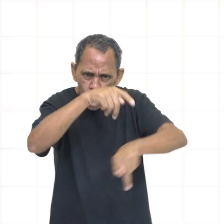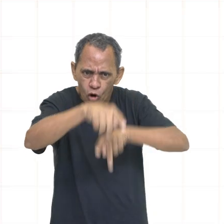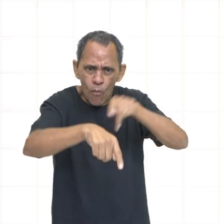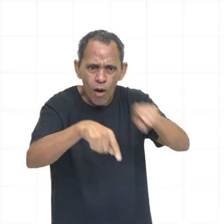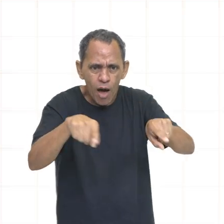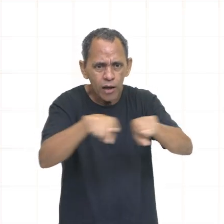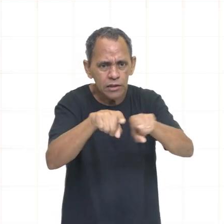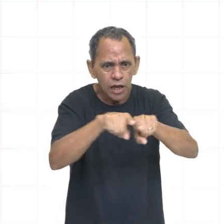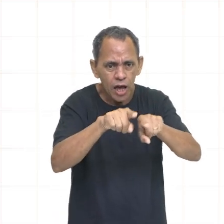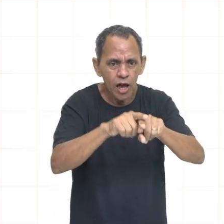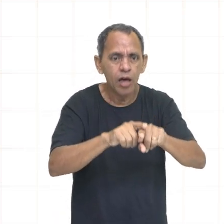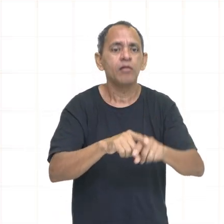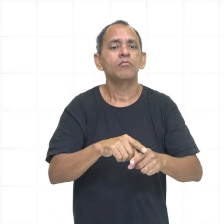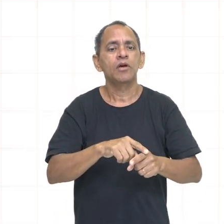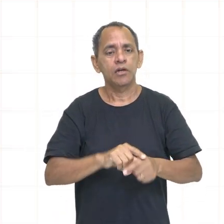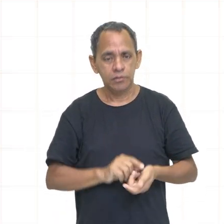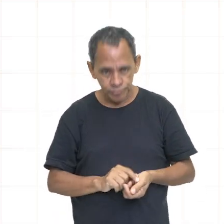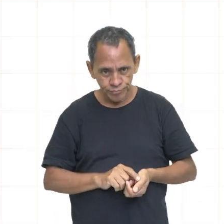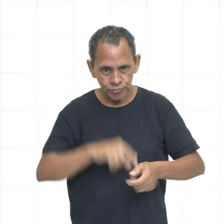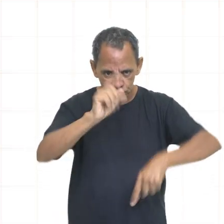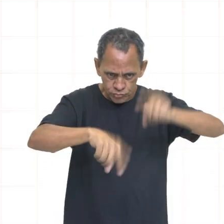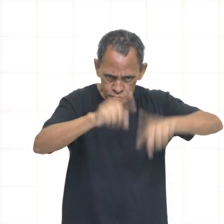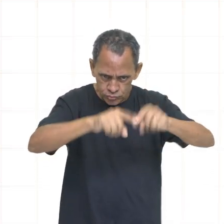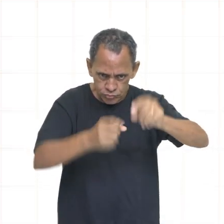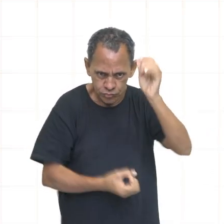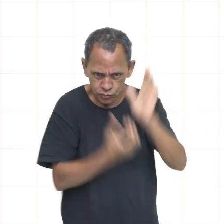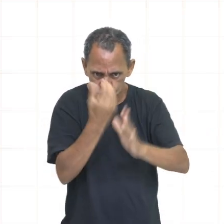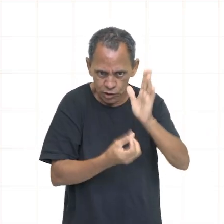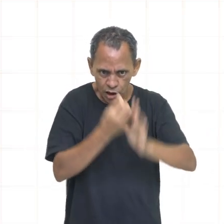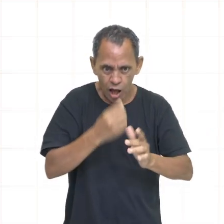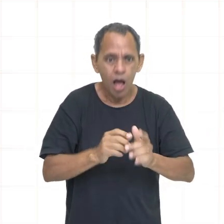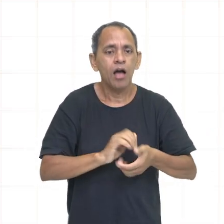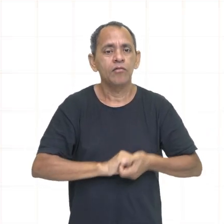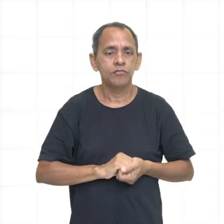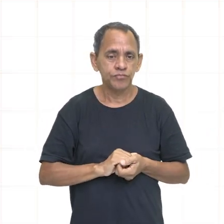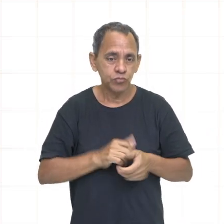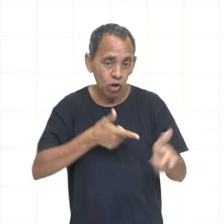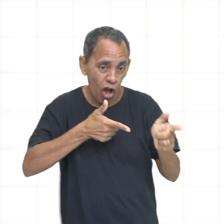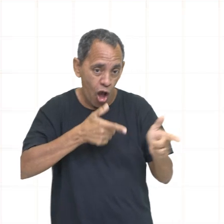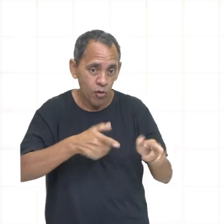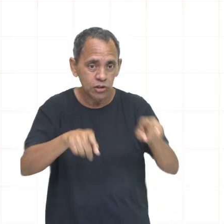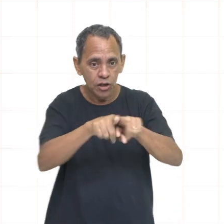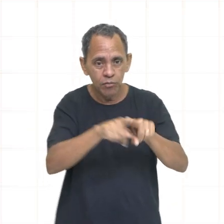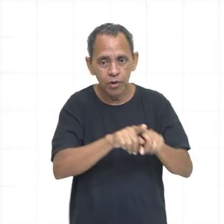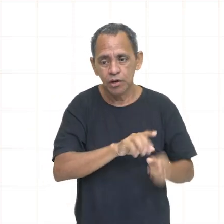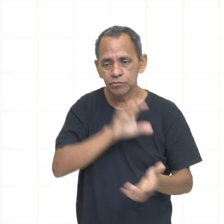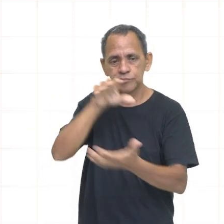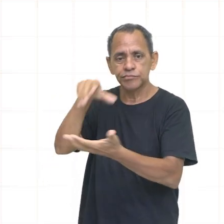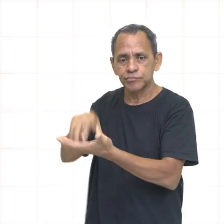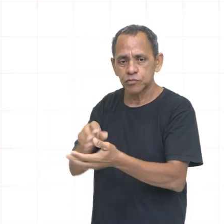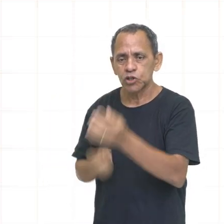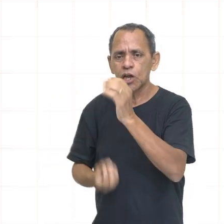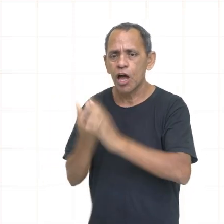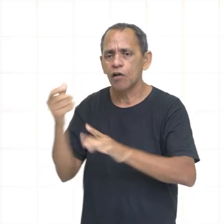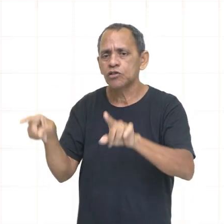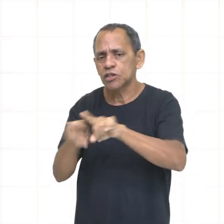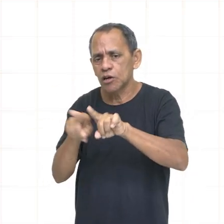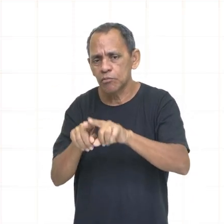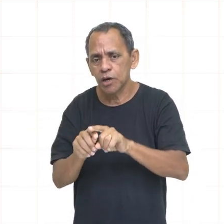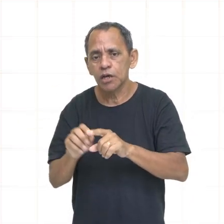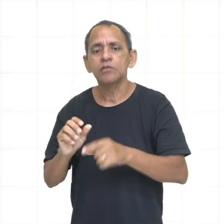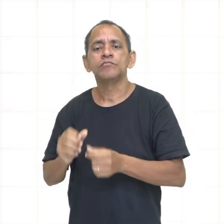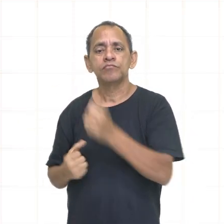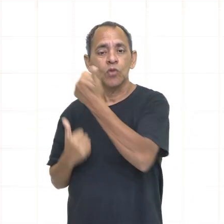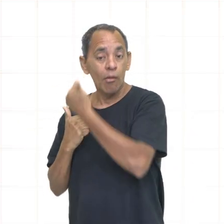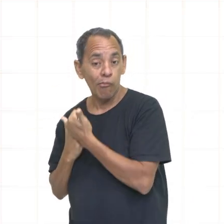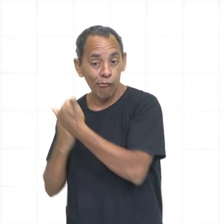seus exércitos, as potências europeias criavam a política de alianças, acordos políticos militares formados